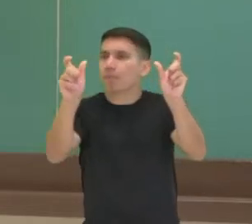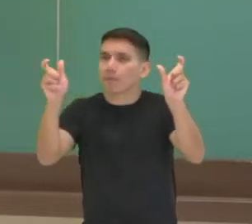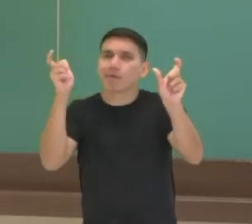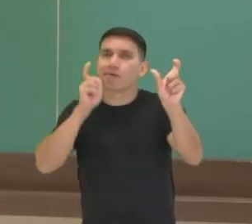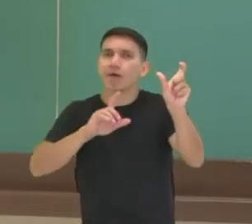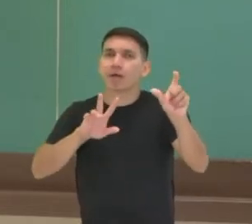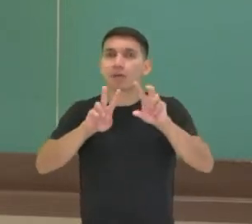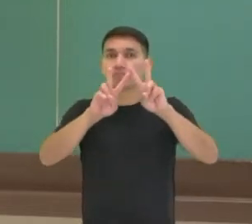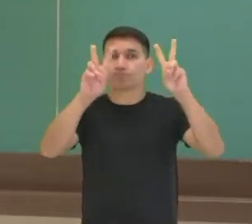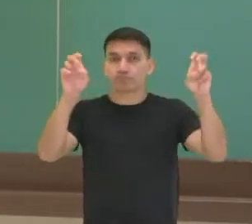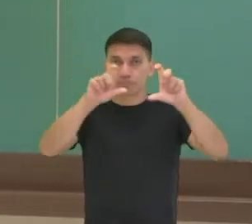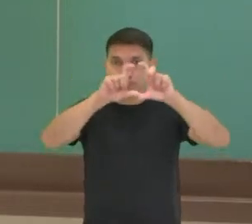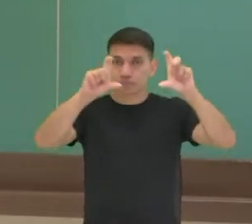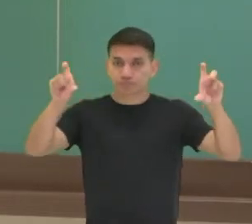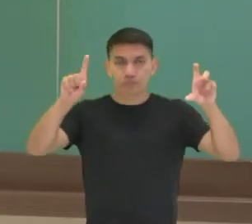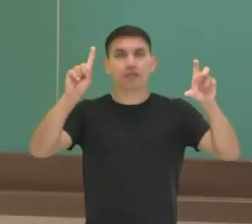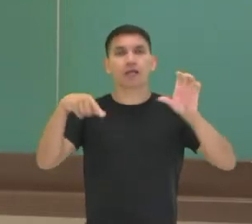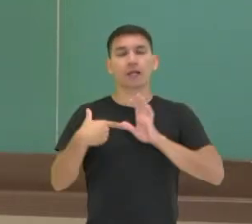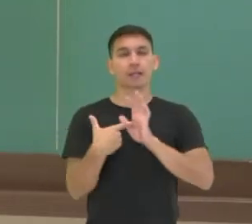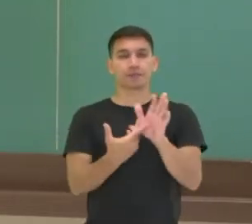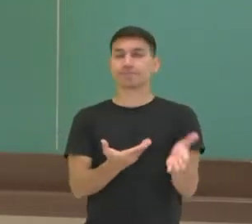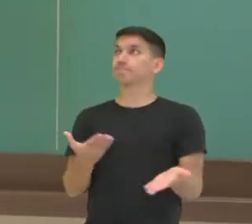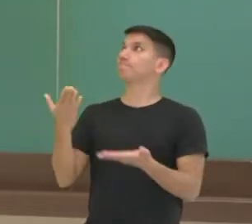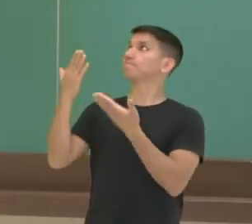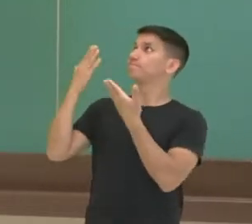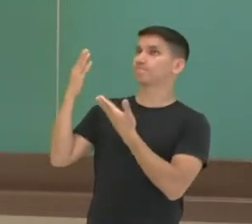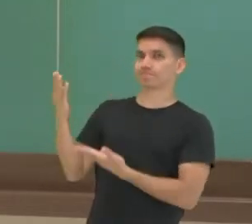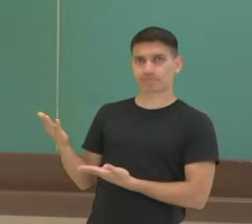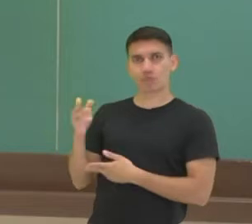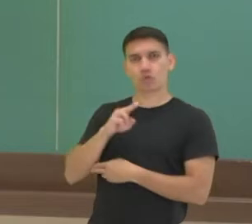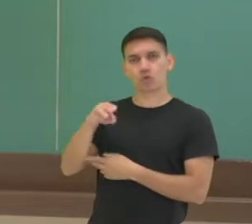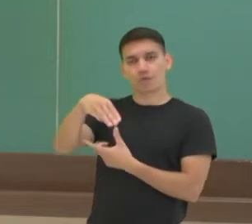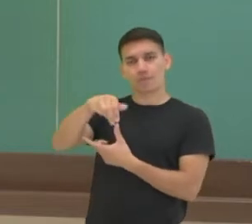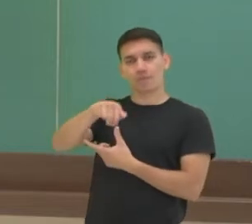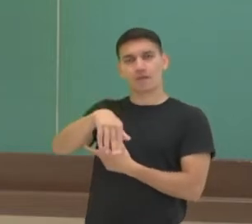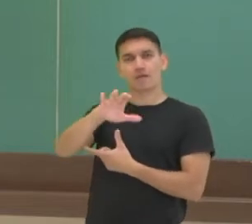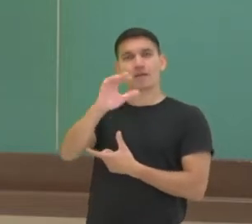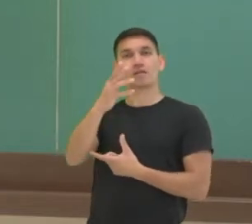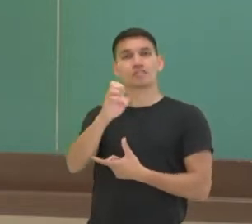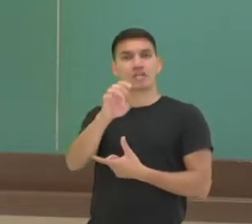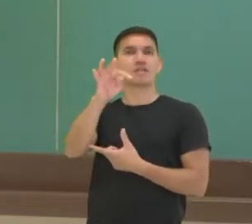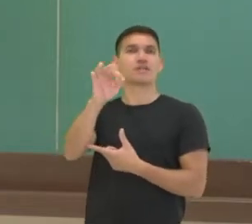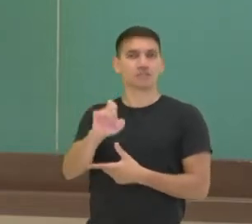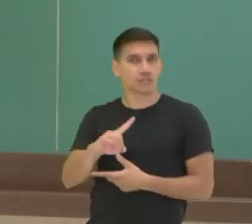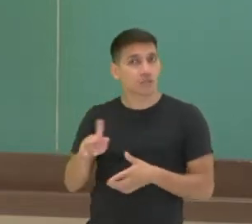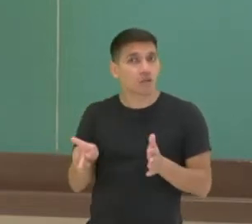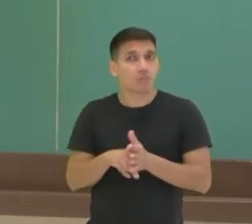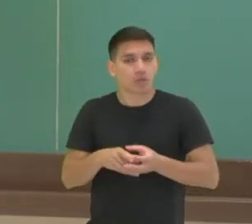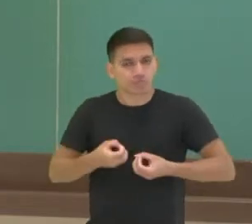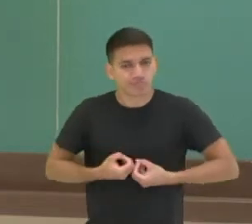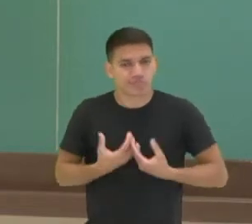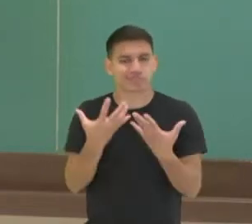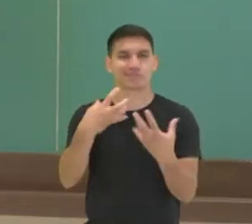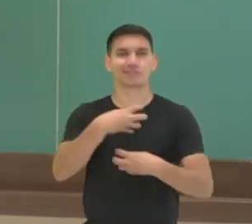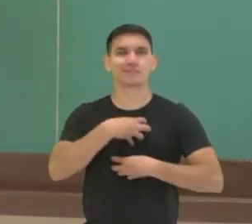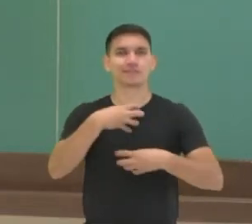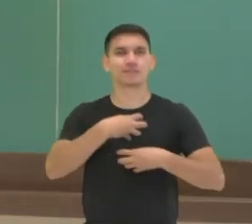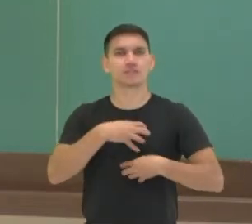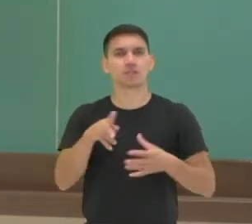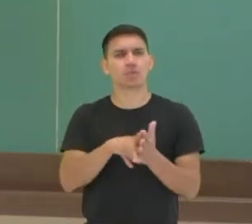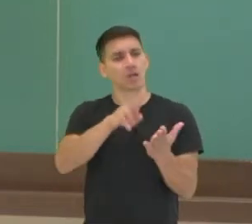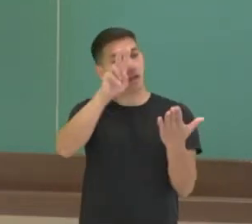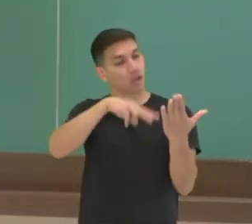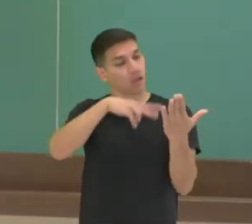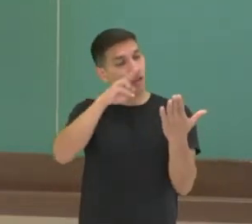nossa manchete, né? Então, o título de uma reportagem nós chamamos de manchete, elas são palavras que produzem um efeito sinestésico aí no leitor para